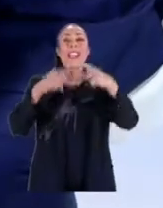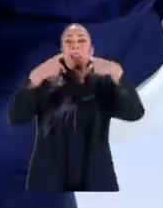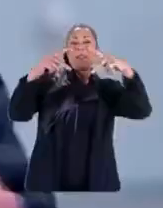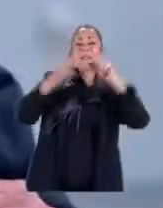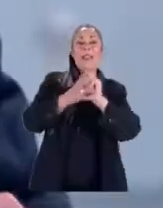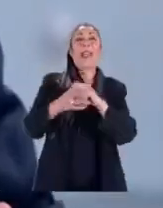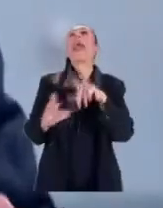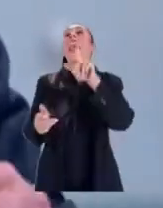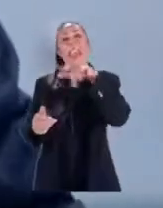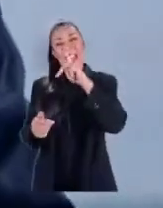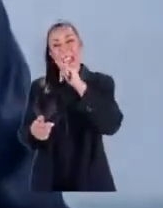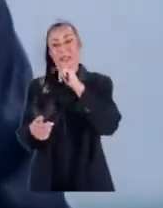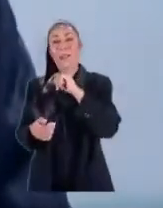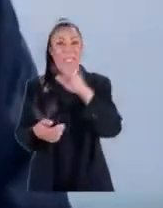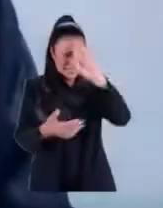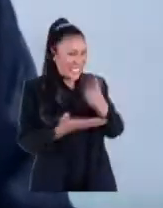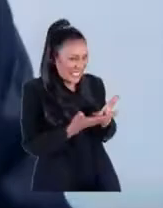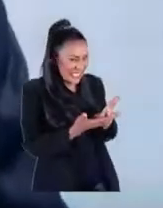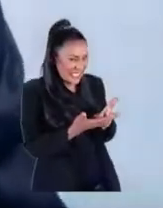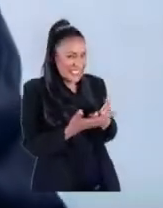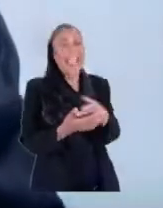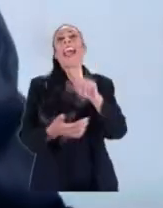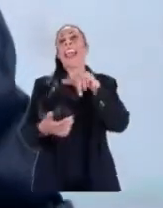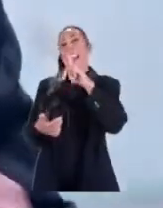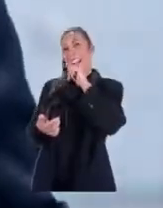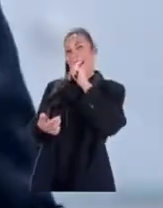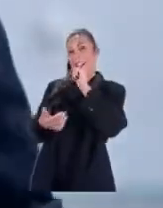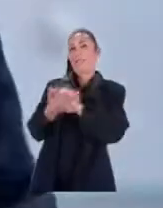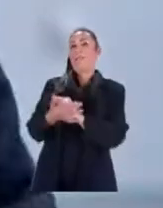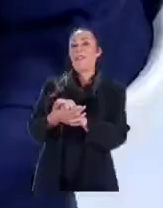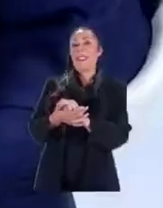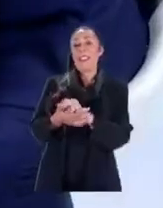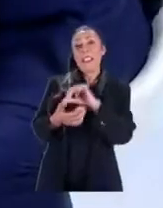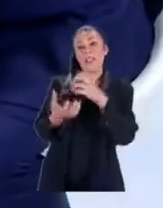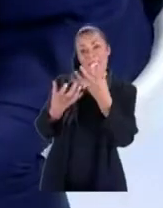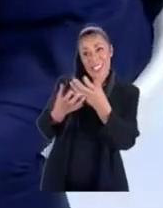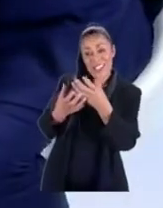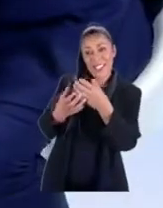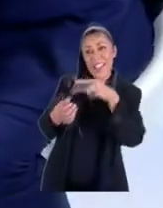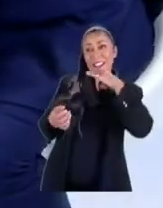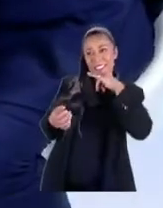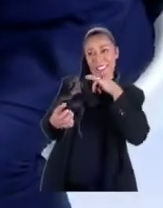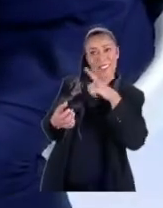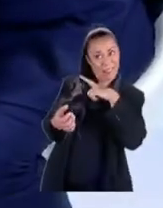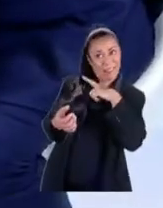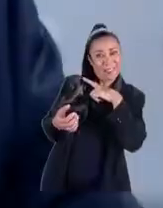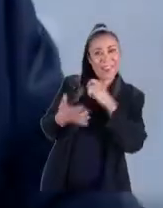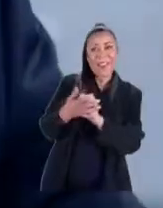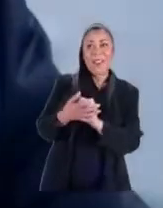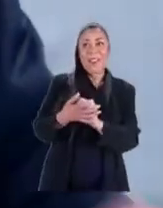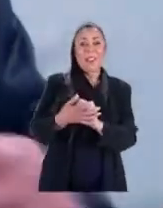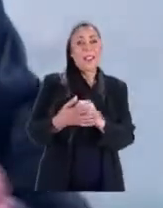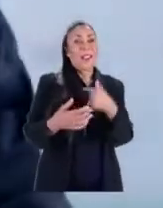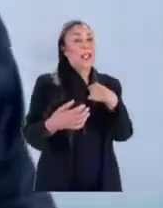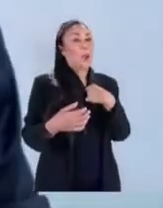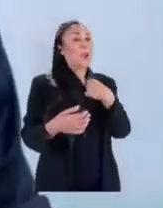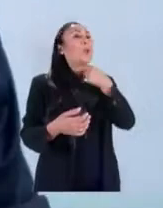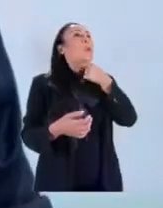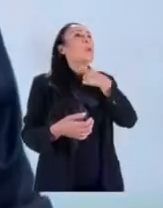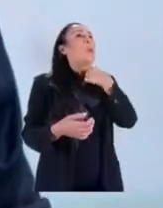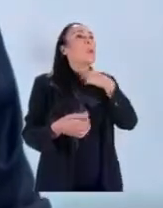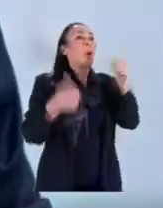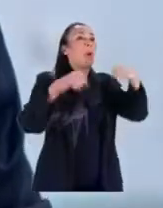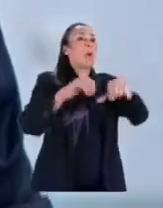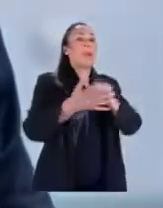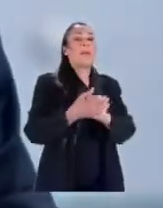Não, aquilo é água. Tem certeza? É água, é água, é água. Se você quiser uma cachaçinha, não, tem. Deixa eu contar, eu estou com a garganta. Eu sei. Estou fazendo